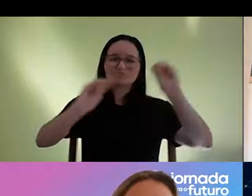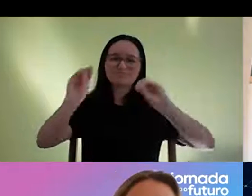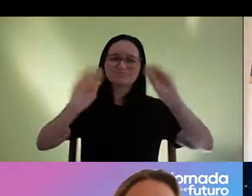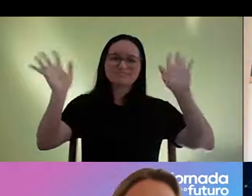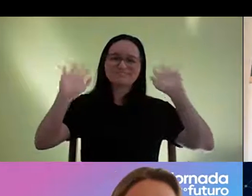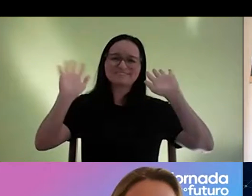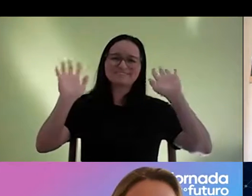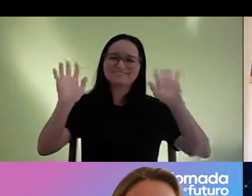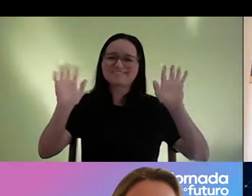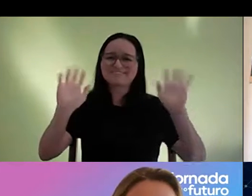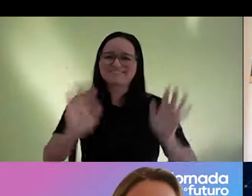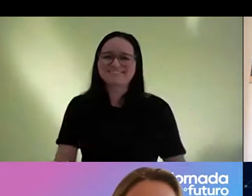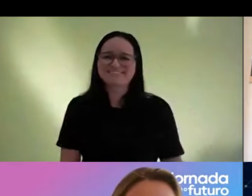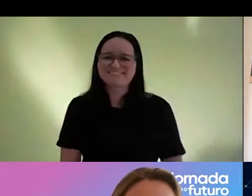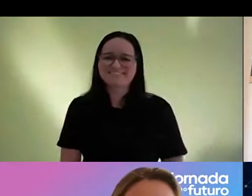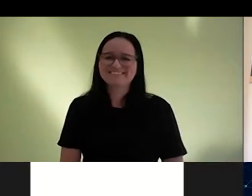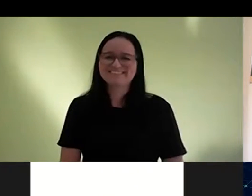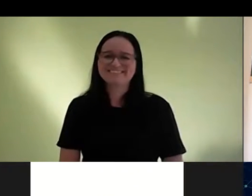Adriana beijo meninas tchau